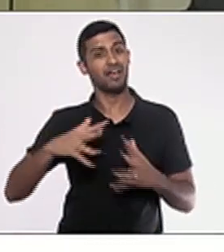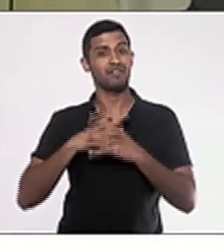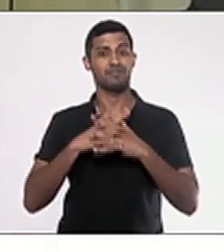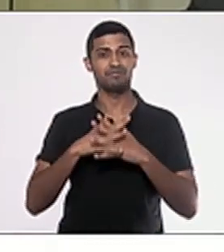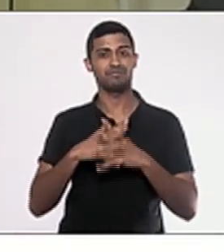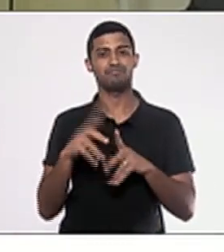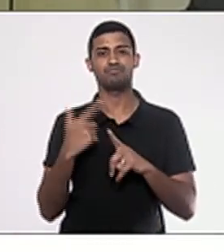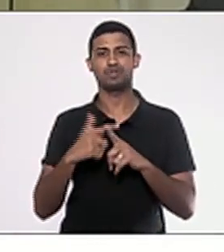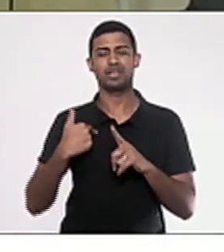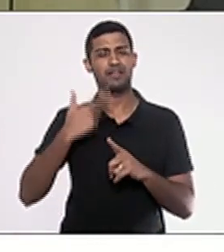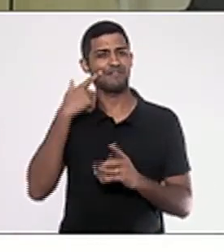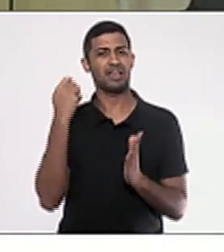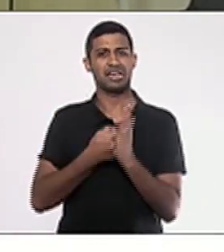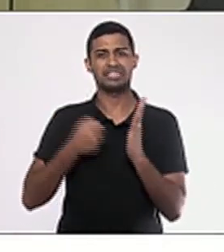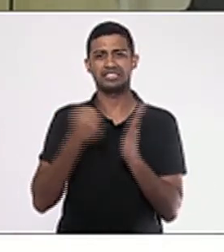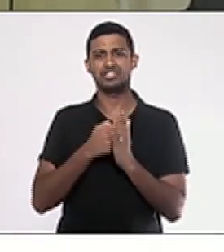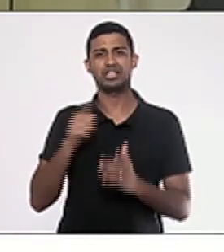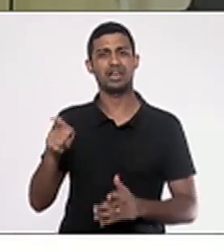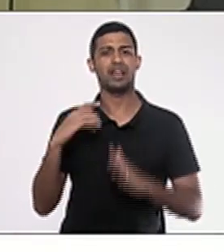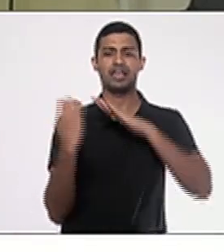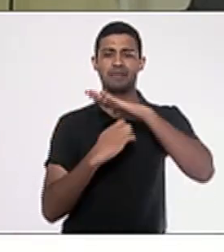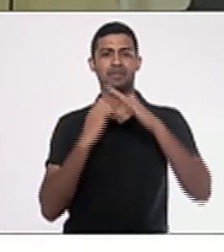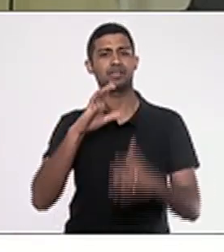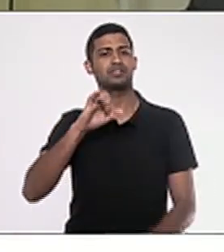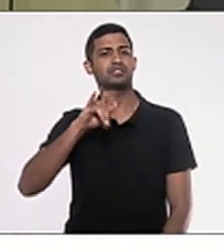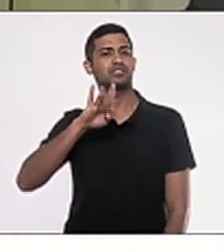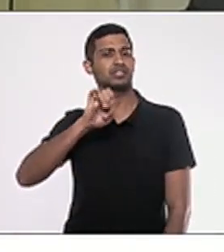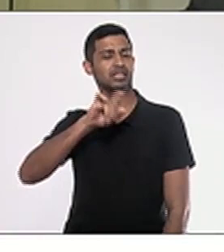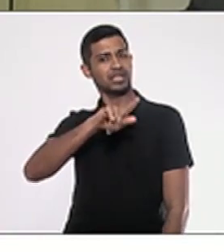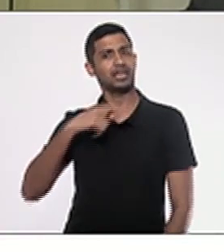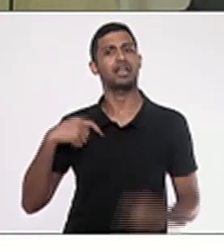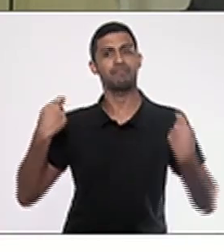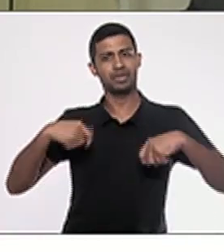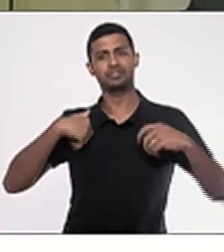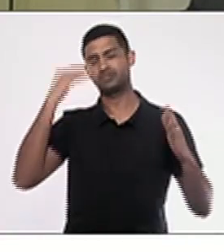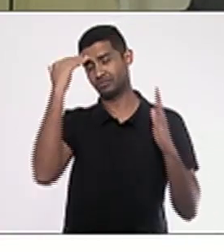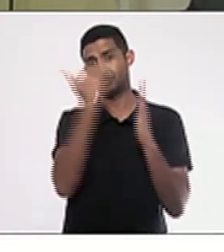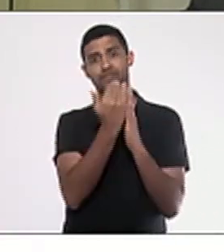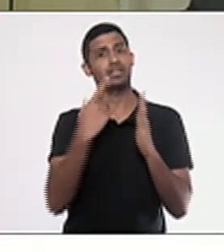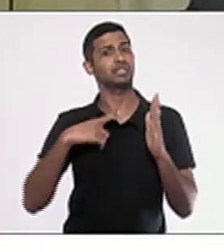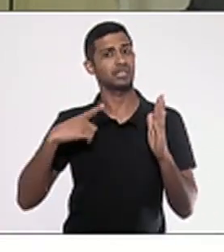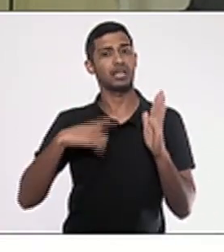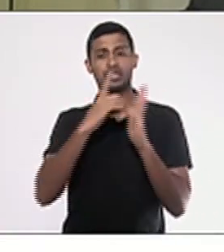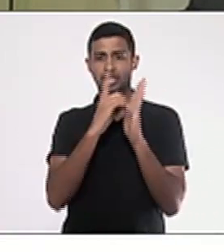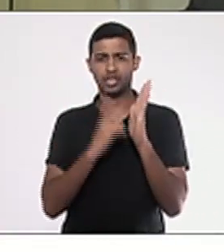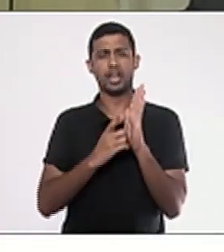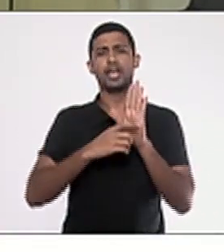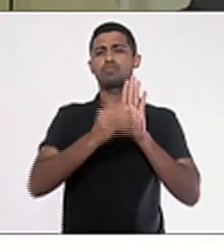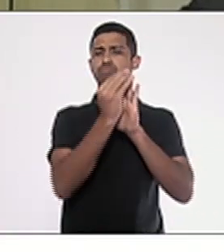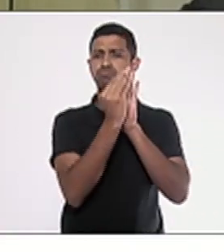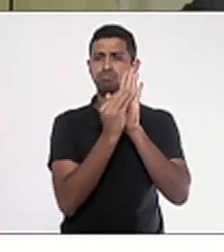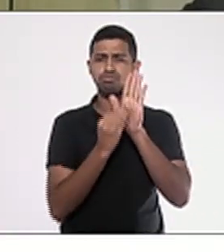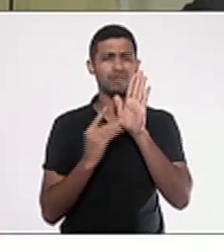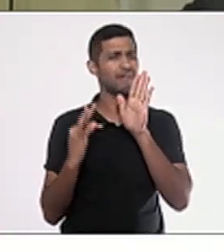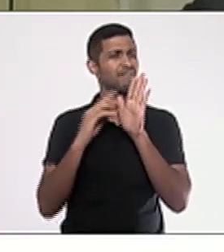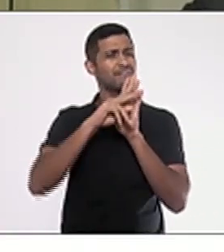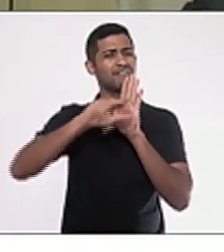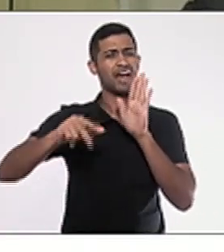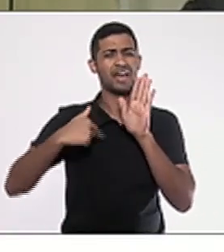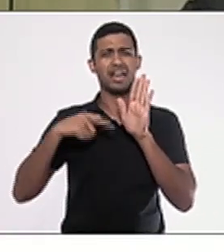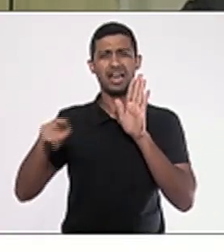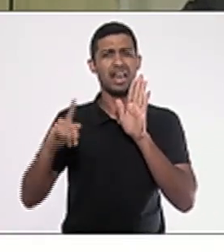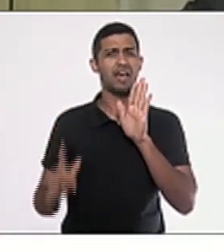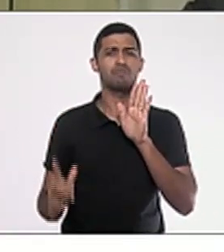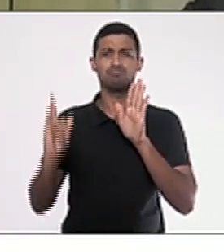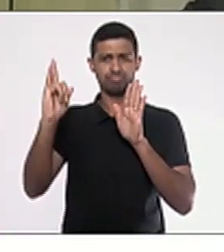são requisitos que a SEDAI tem que cumprir, a SEDAI vai dizer depois, mas há um decreto, há um formulário, há uma série de requisitos que o condomínio tem